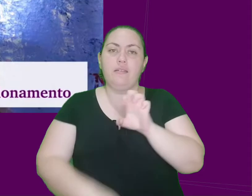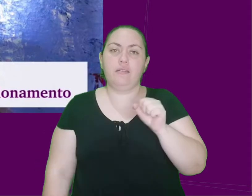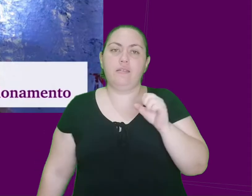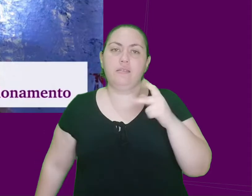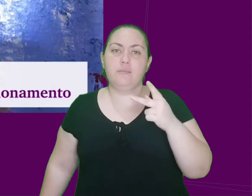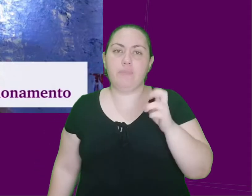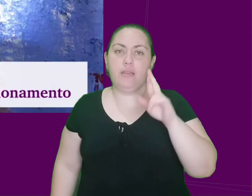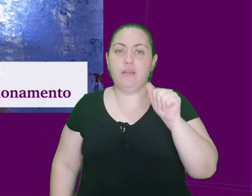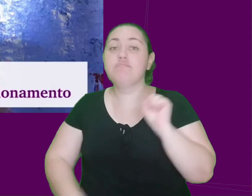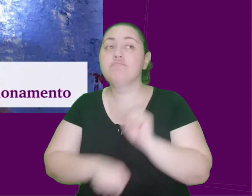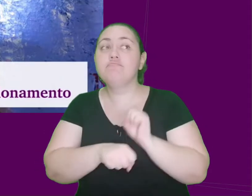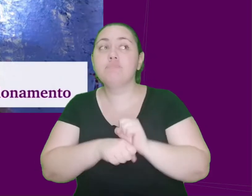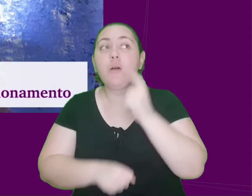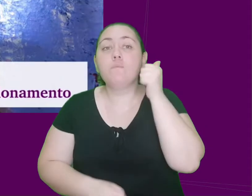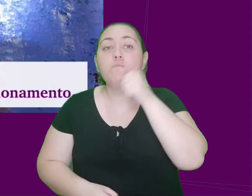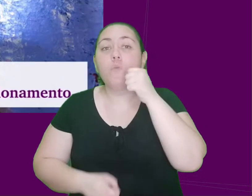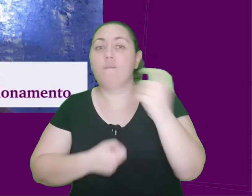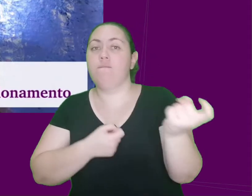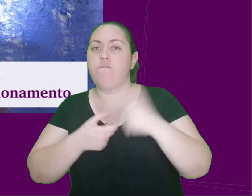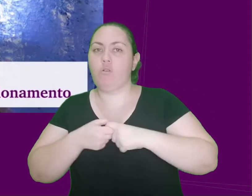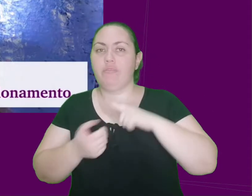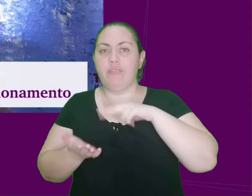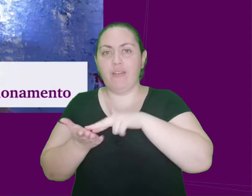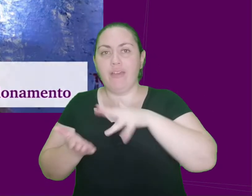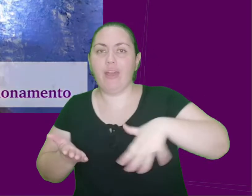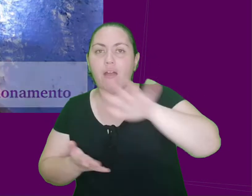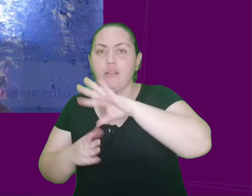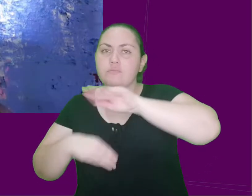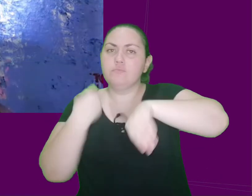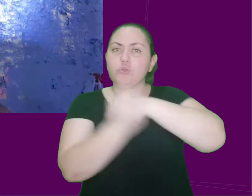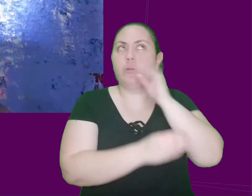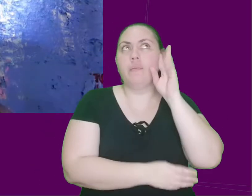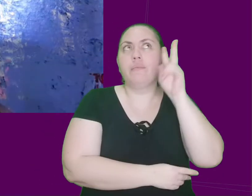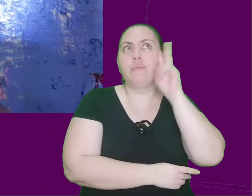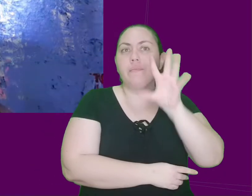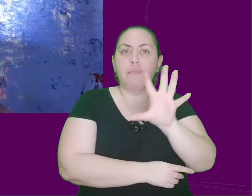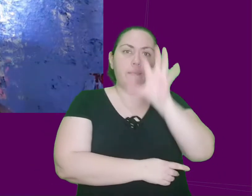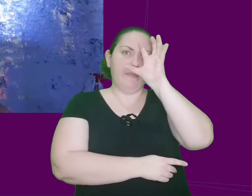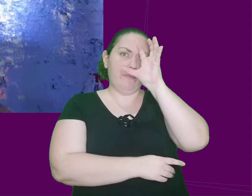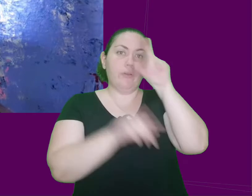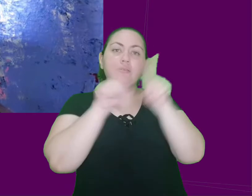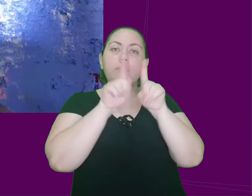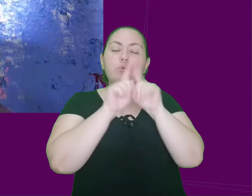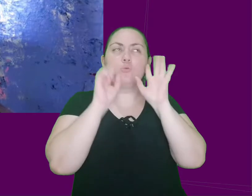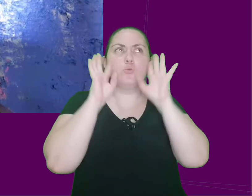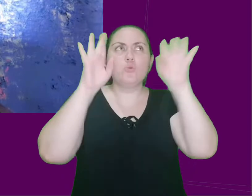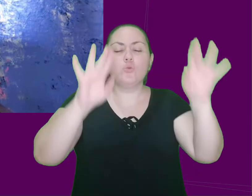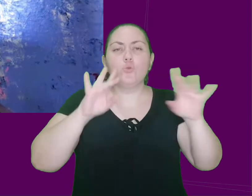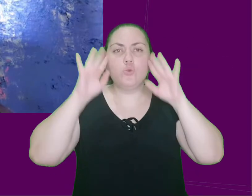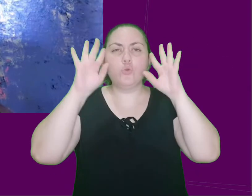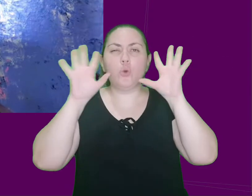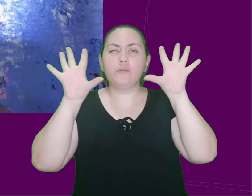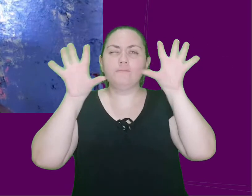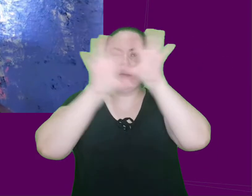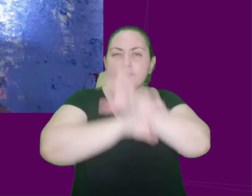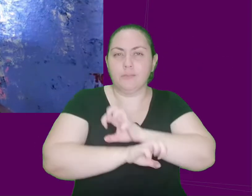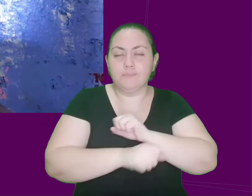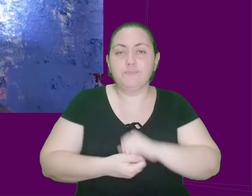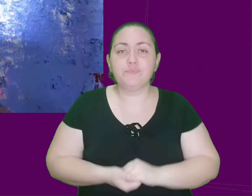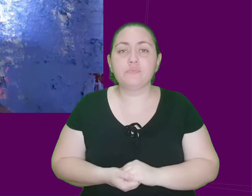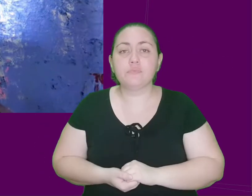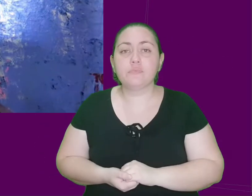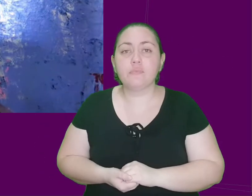volta da mulher. E a realidade se confunde com a memória e com o sonho, nublando a perspectiva. O insólido